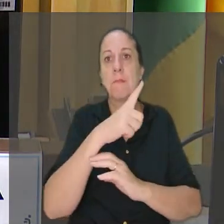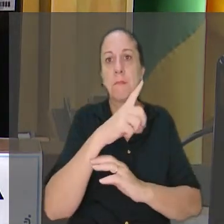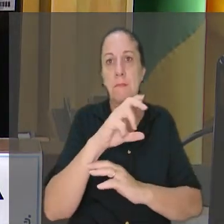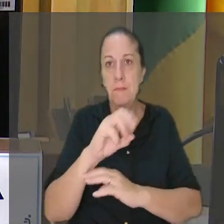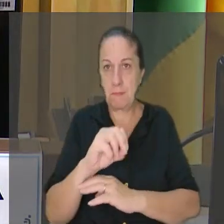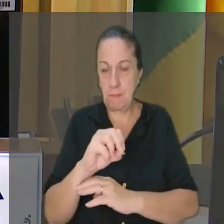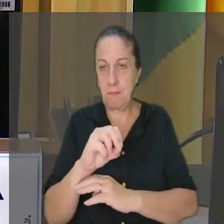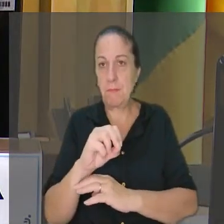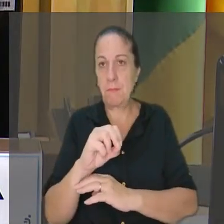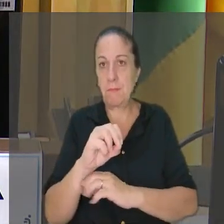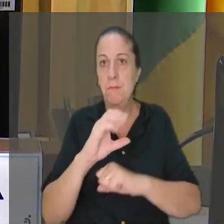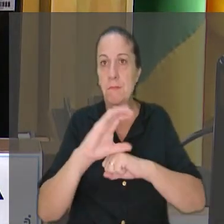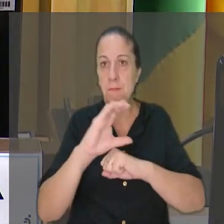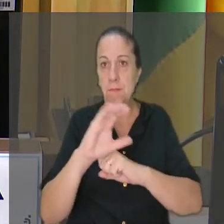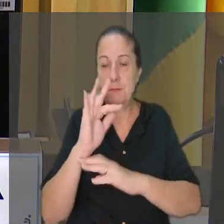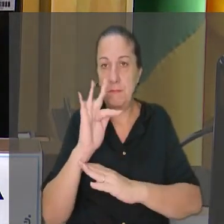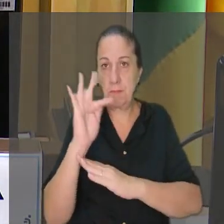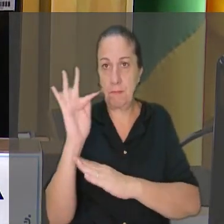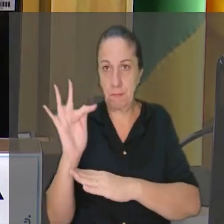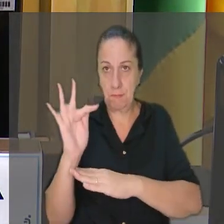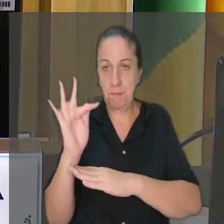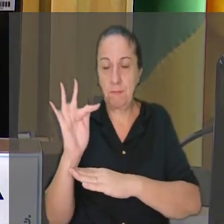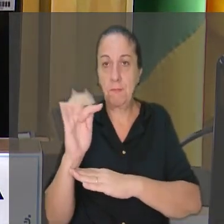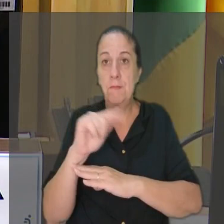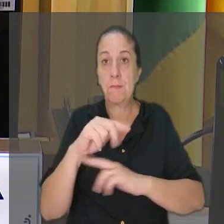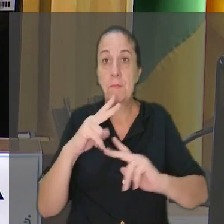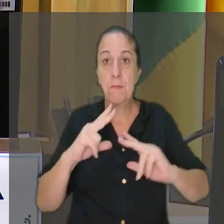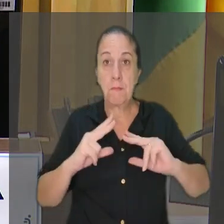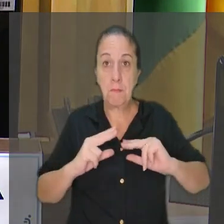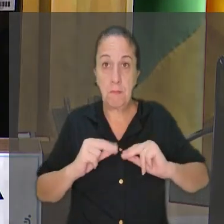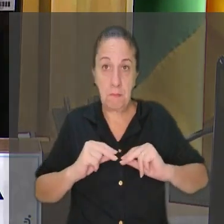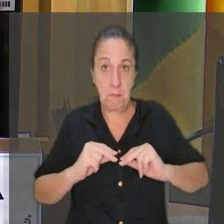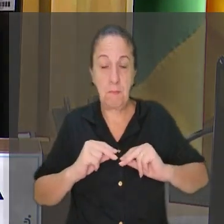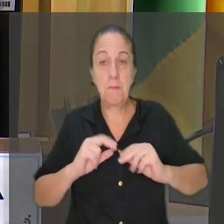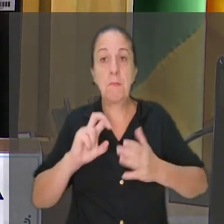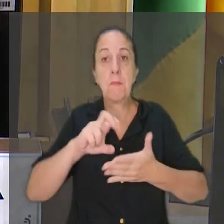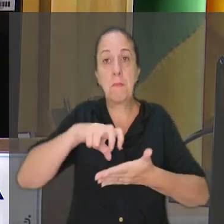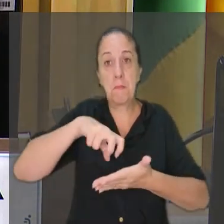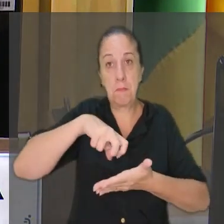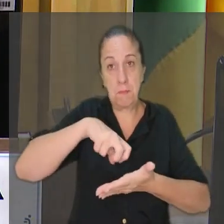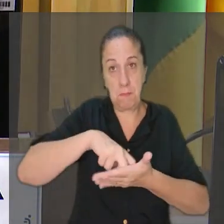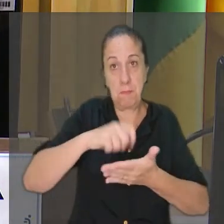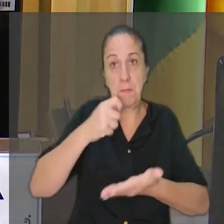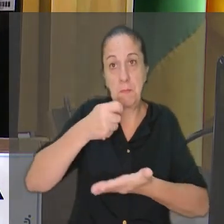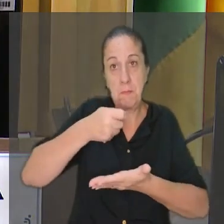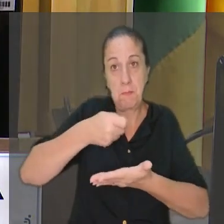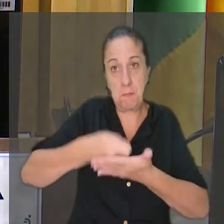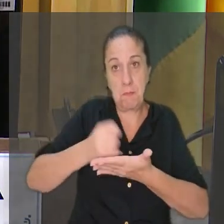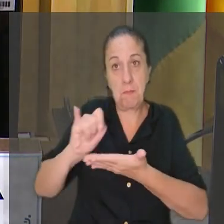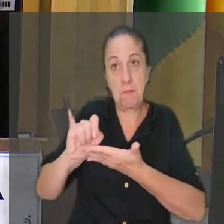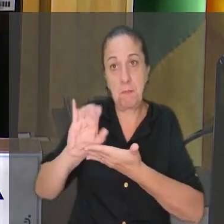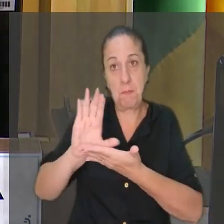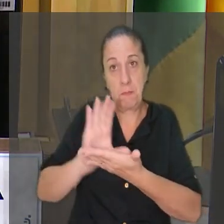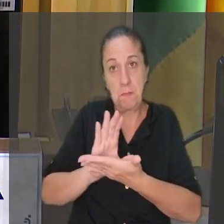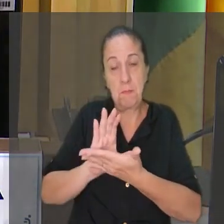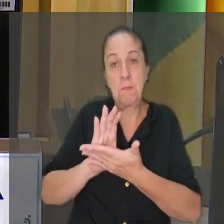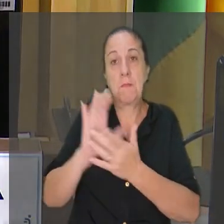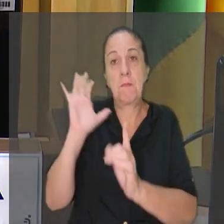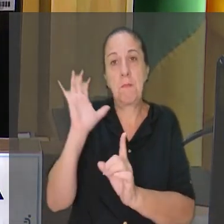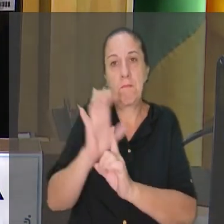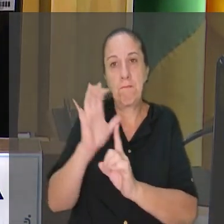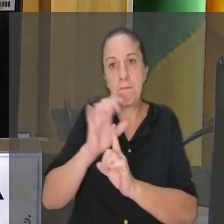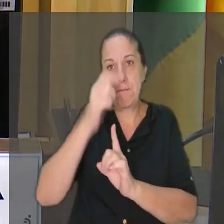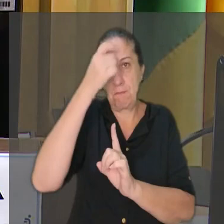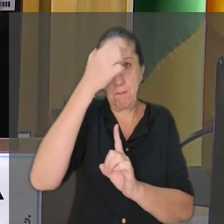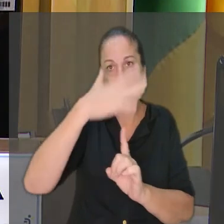10, 5º e 10 da Constituição Federal, e no mérito do provimento para condenar o reclamado ao pagamento de indenização por assédio